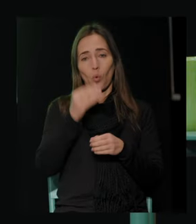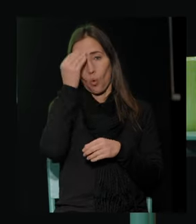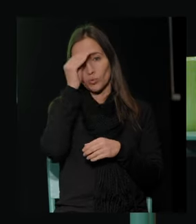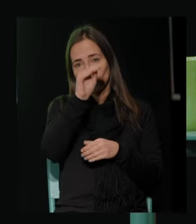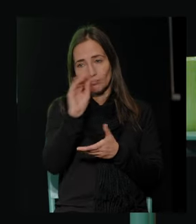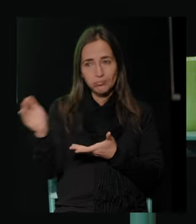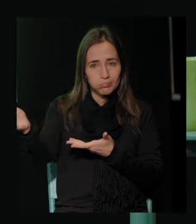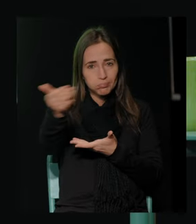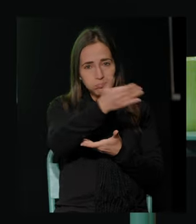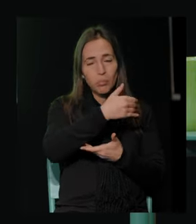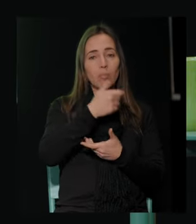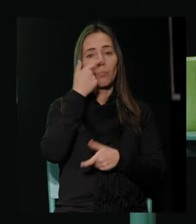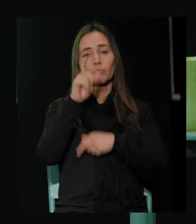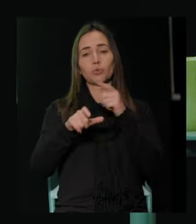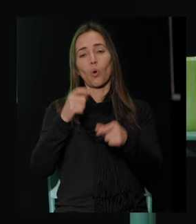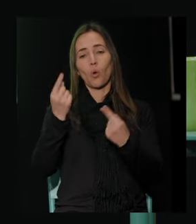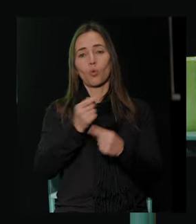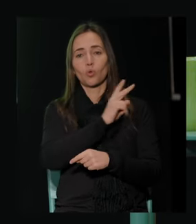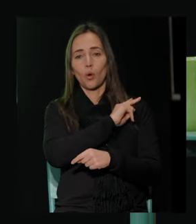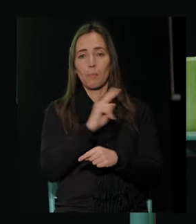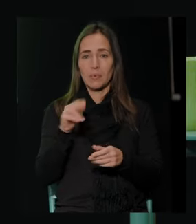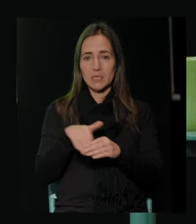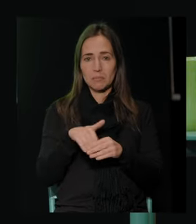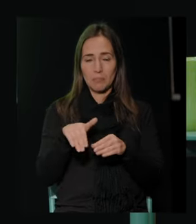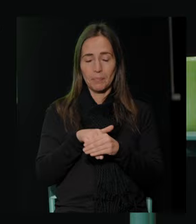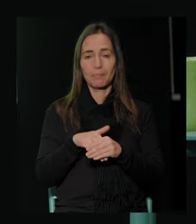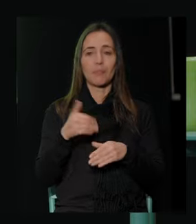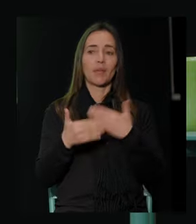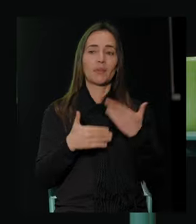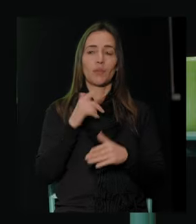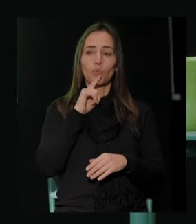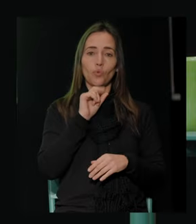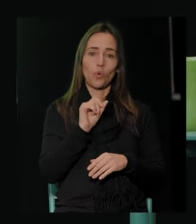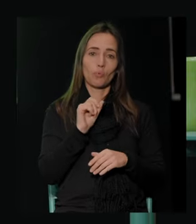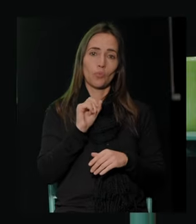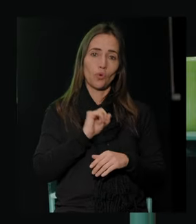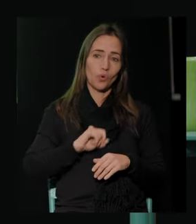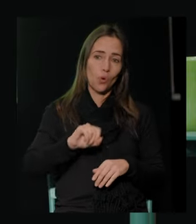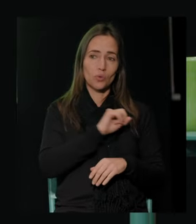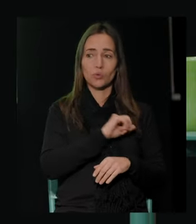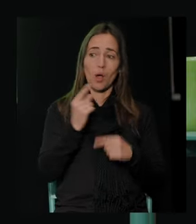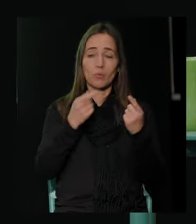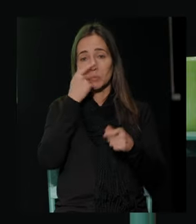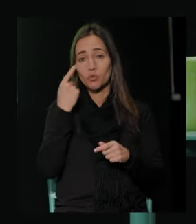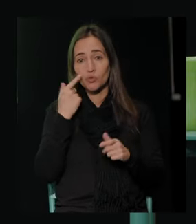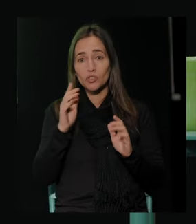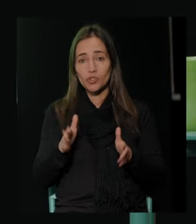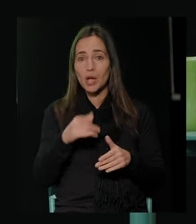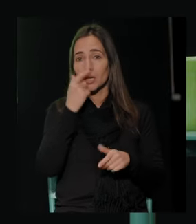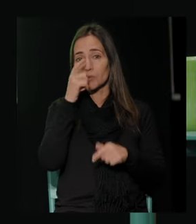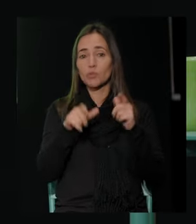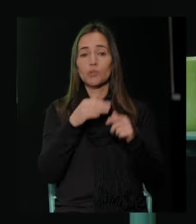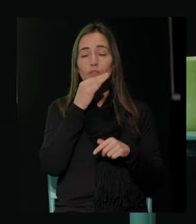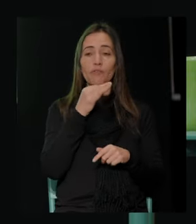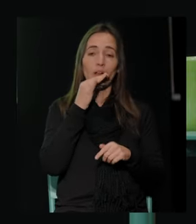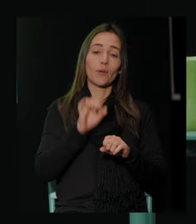alguns proprietários a estarem presentes. E, entretanto, o nosso nome já chegou a algumas pessoas, as pessoas falam-se